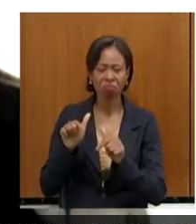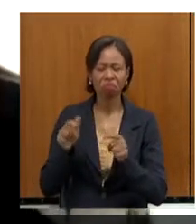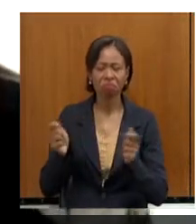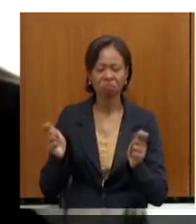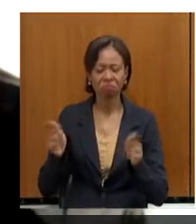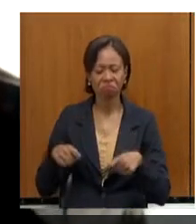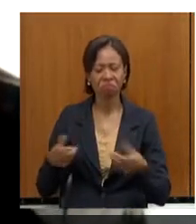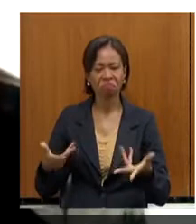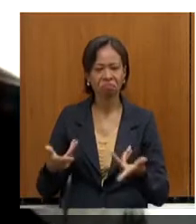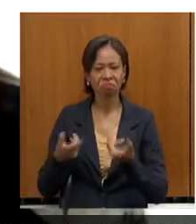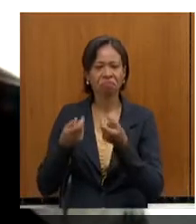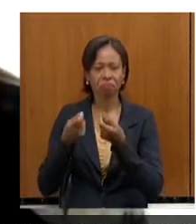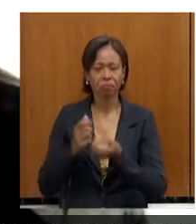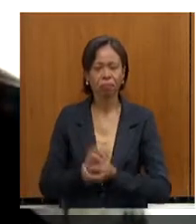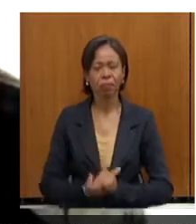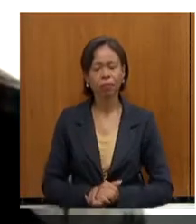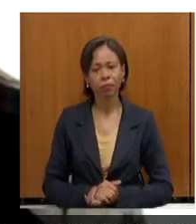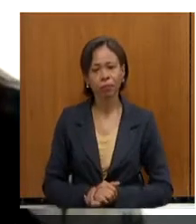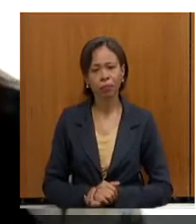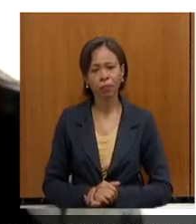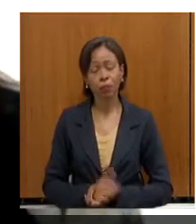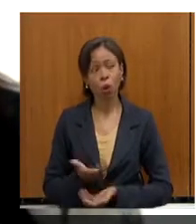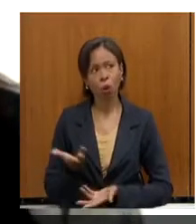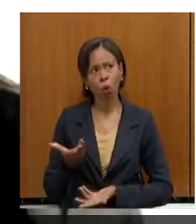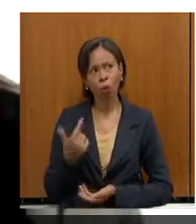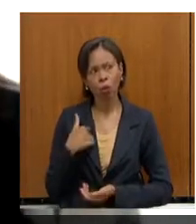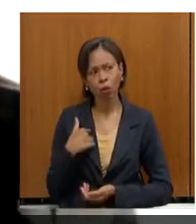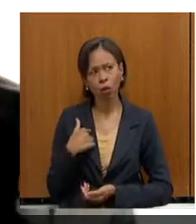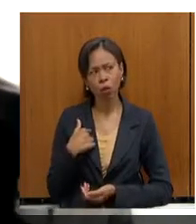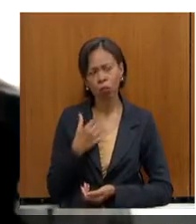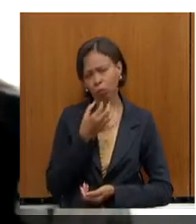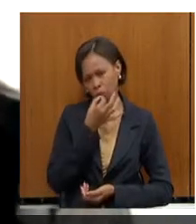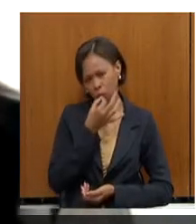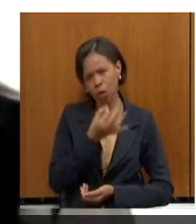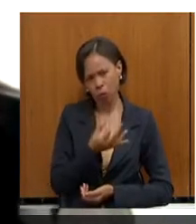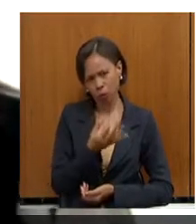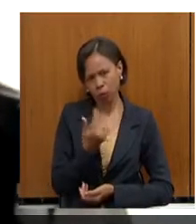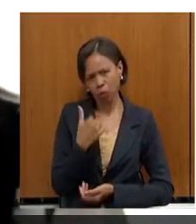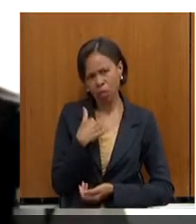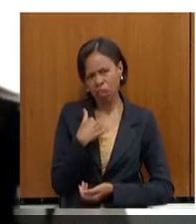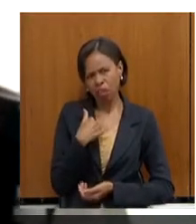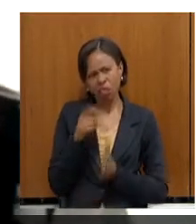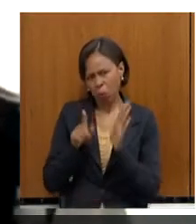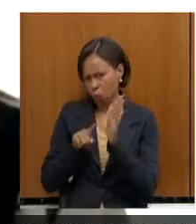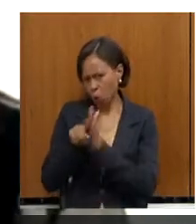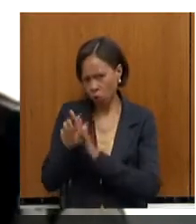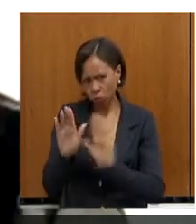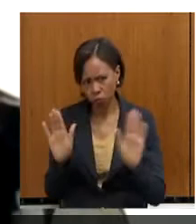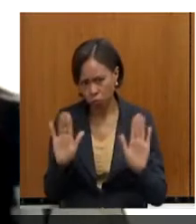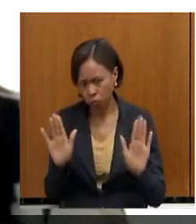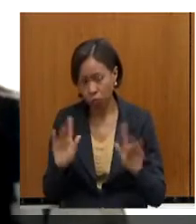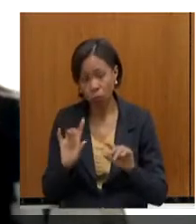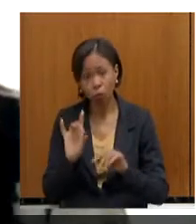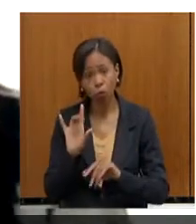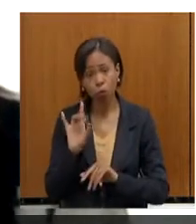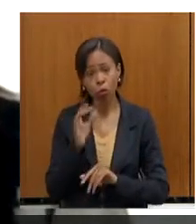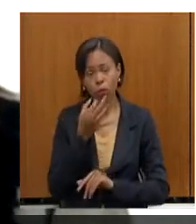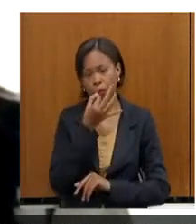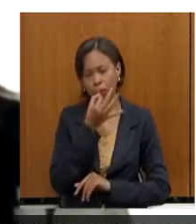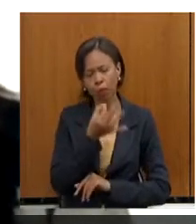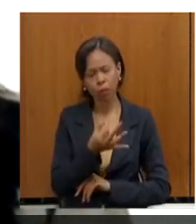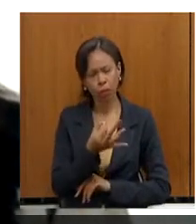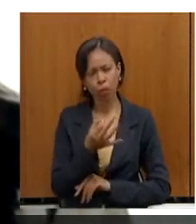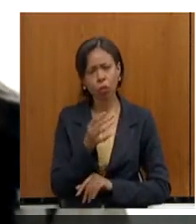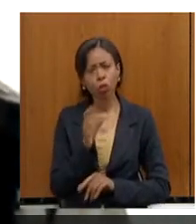e a minha observação hoje aqui na verdade até Presidente não chega a ser uma indagação Mas é uma observação em relação